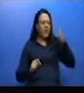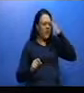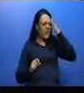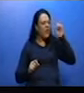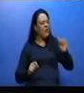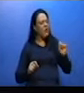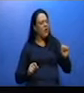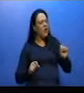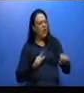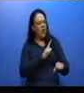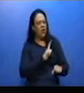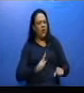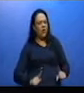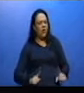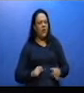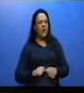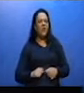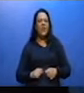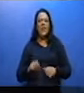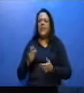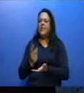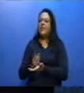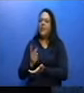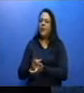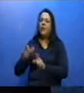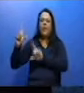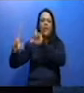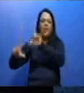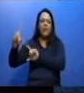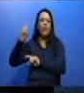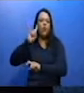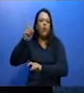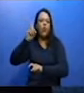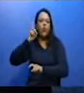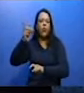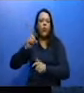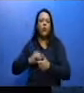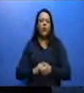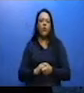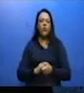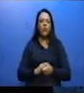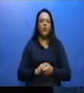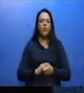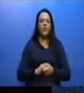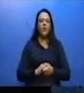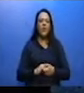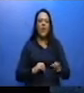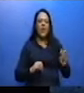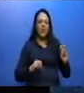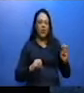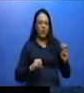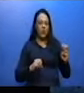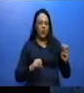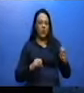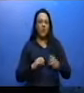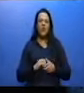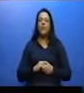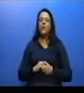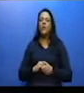hoje? Ele aparece na televisão todo dia. Número 5, os aspectos